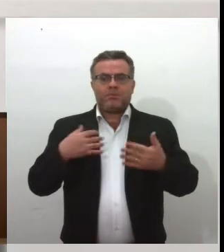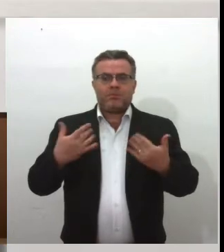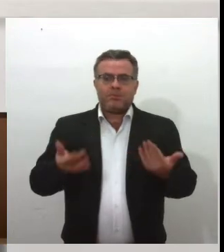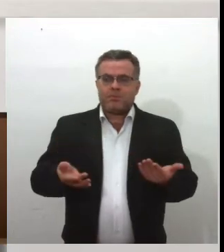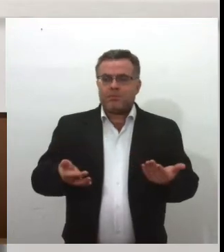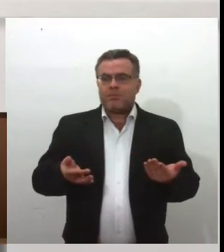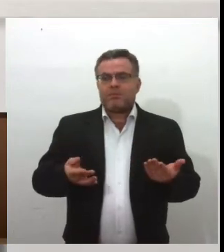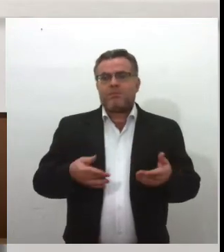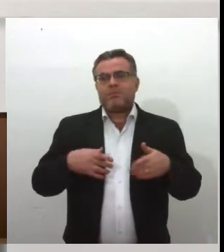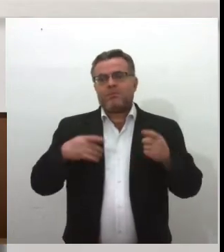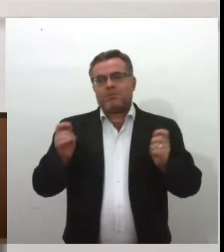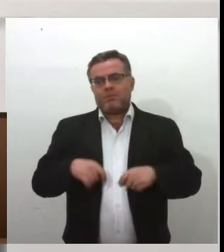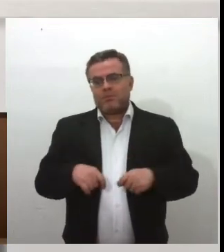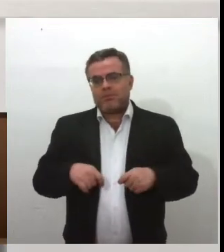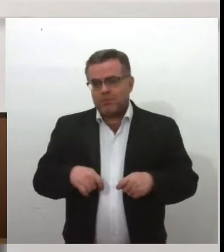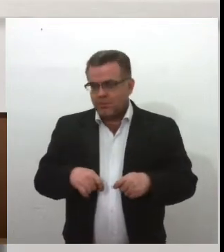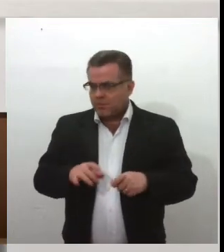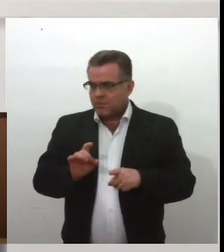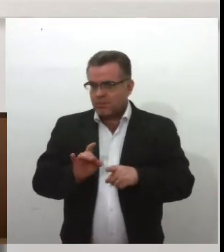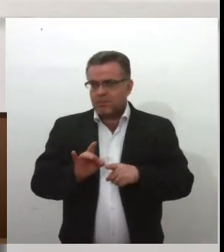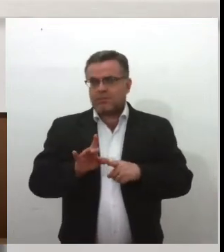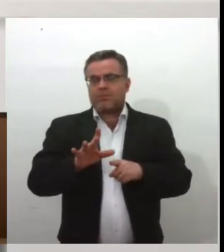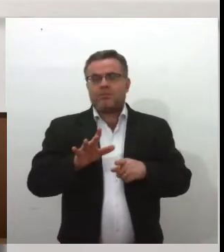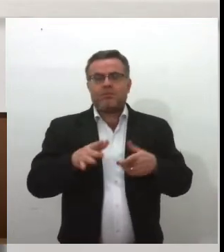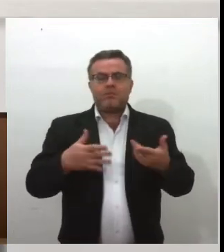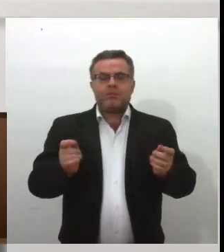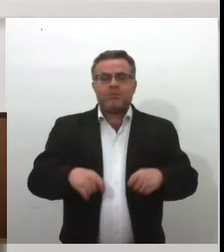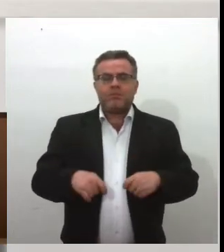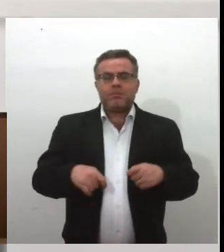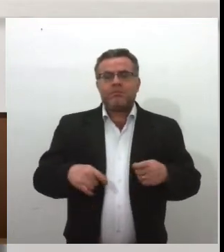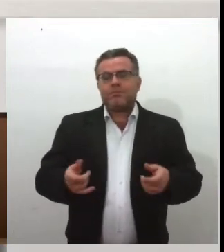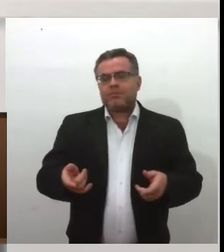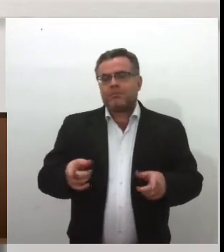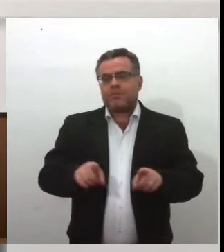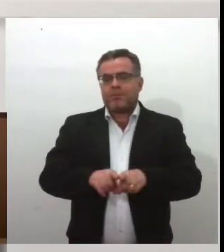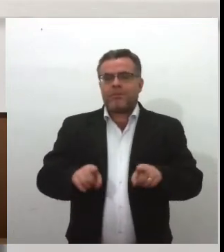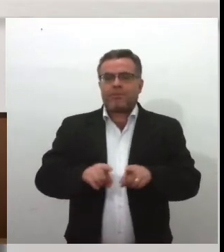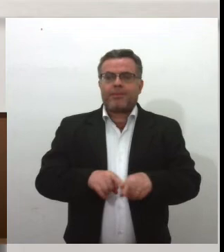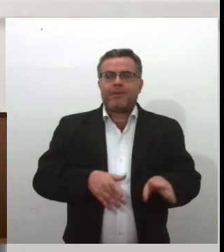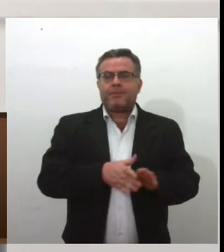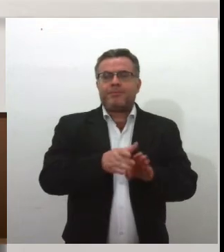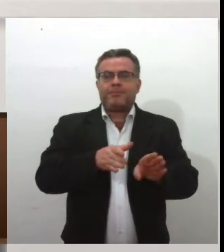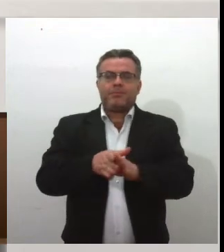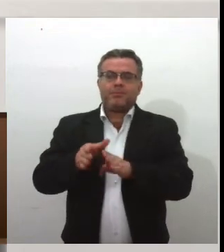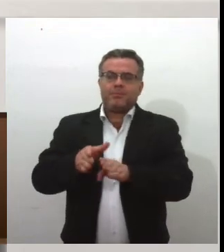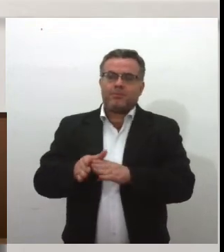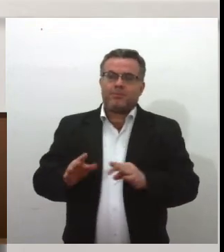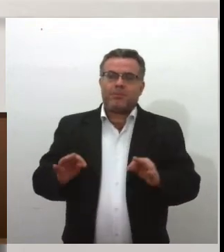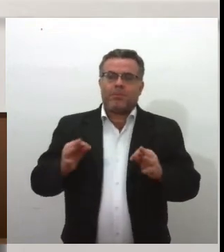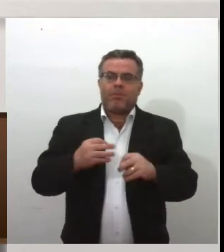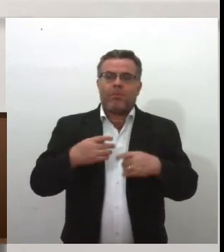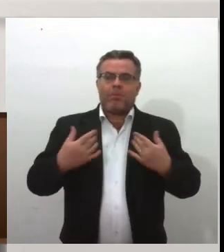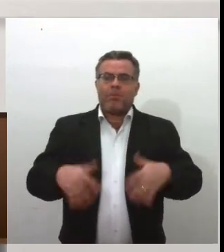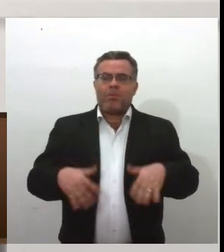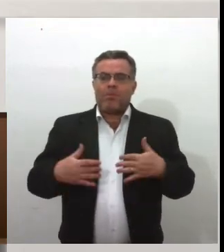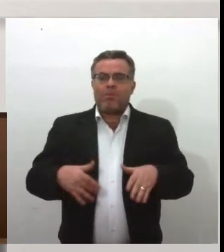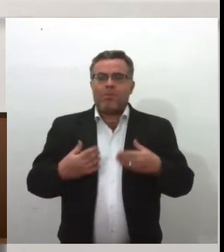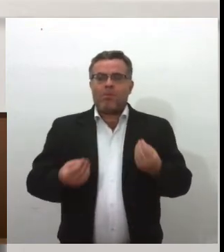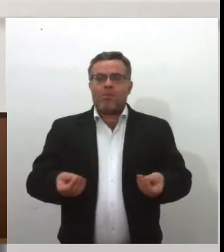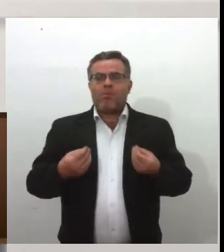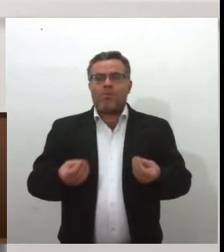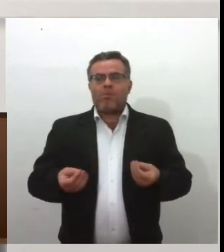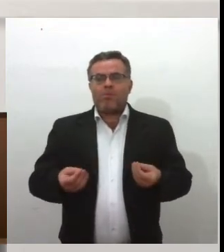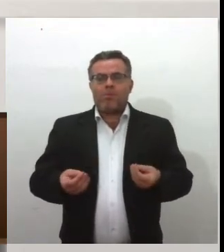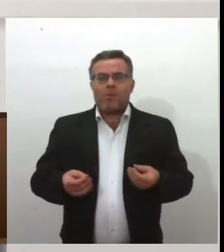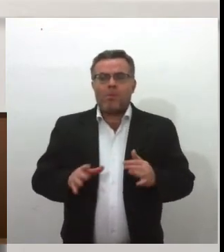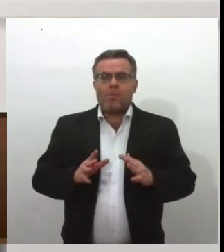daí, então, sempre recomendo, e também fiz essa recomendação para dentro da minha casa, de fazer a